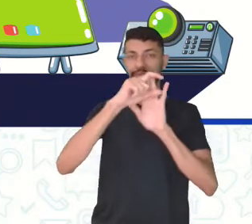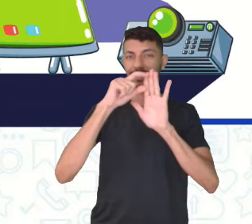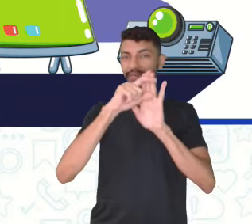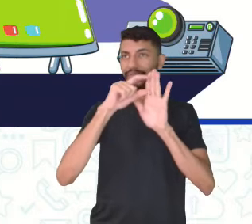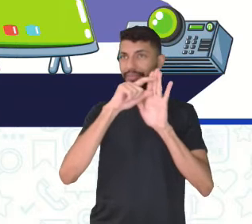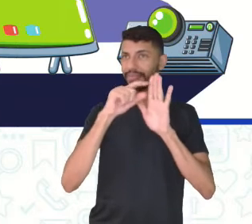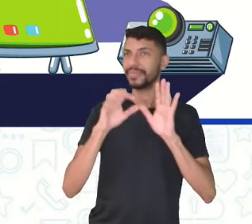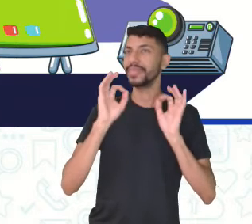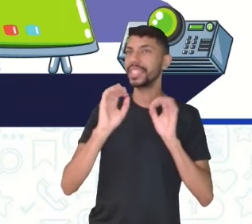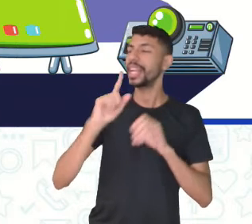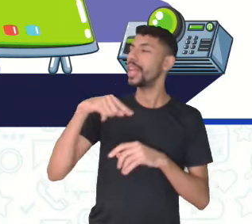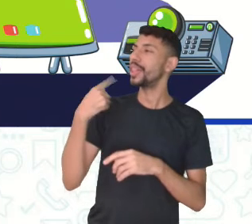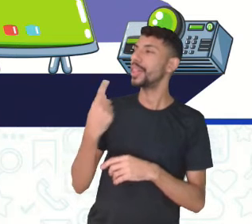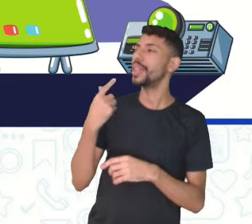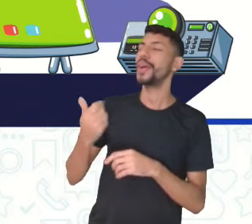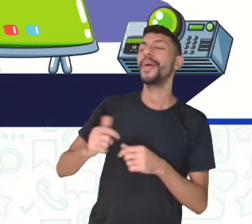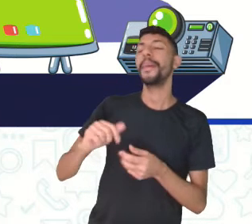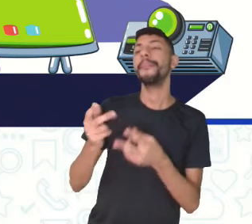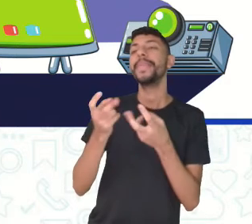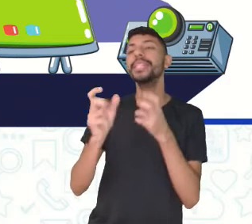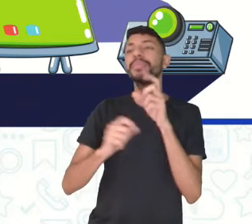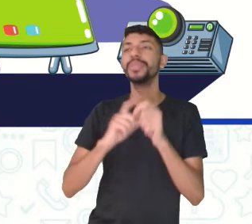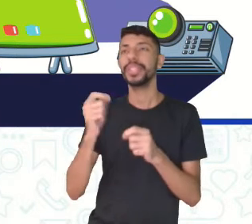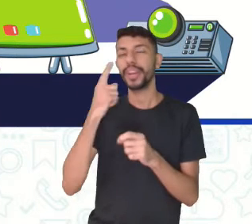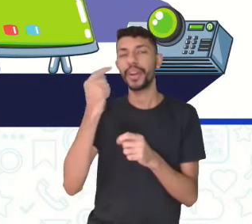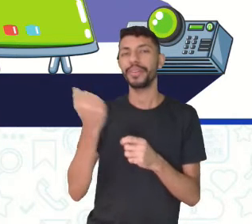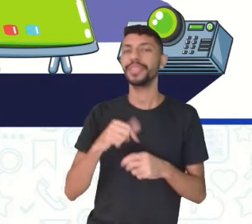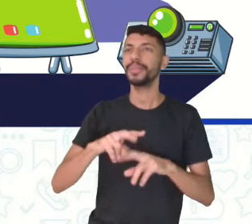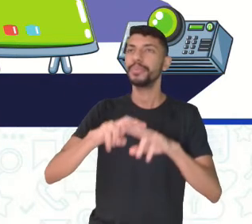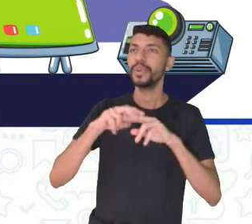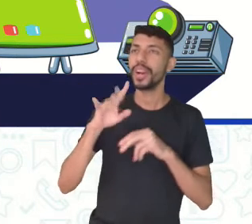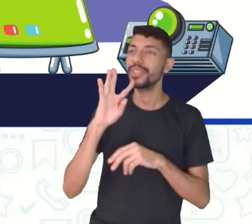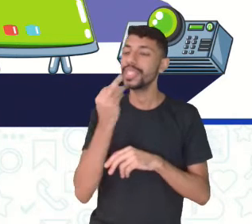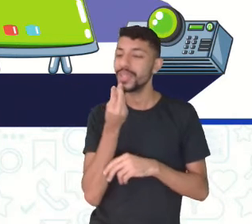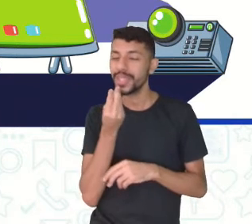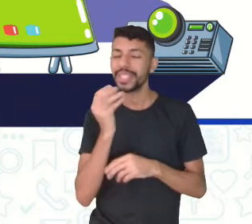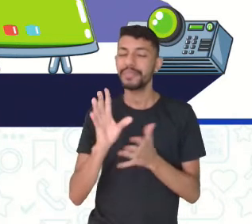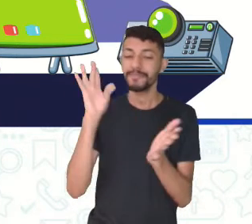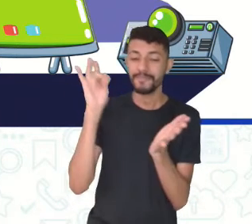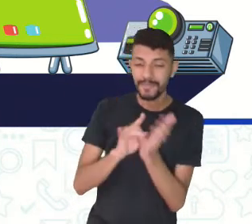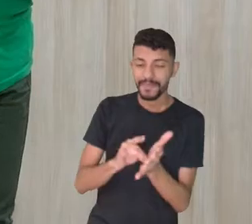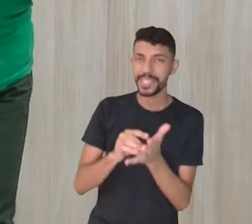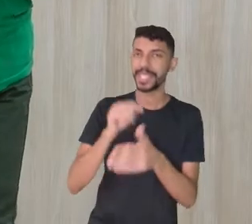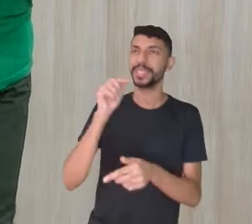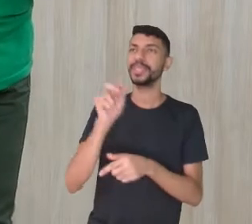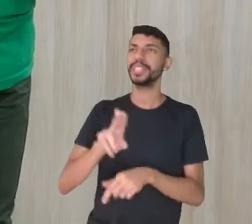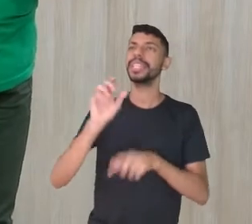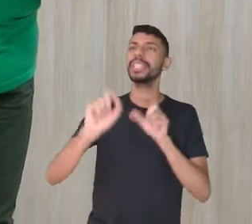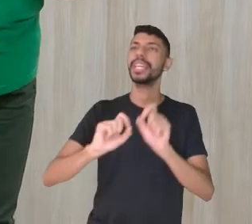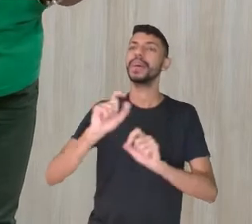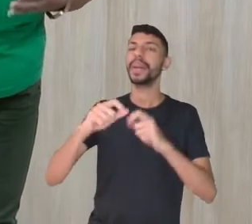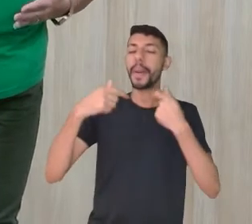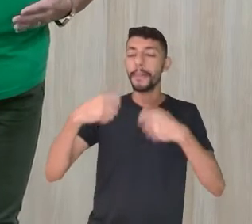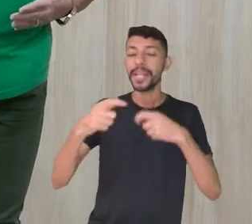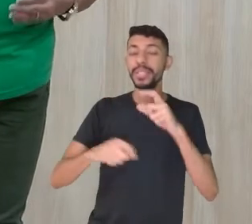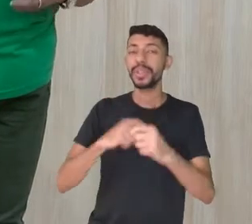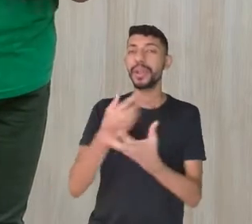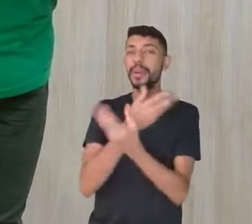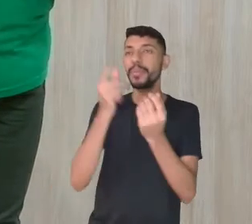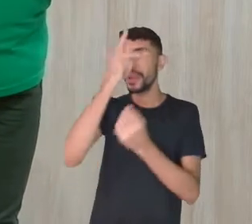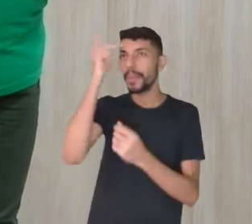né, parágrafo, que ele está dizendo que a aplicação de conhecimento é preciso, foi preciso que muitos